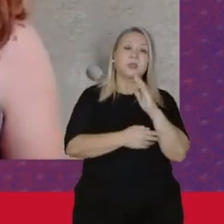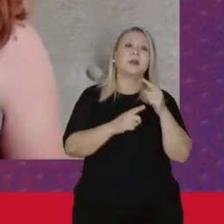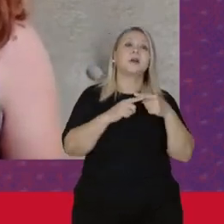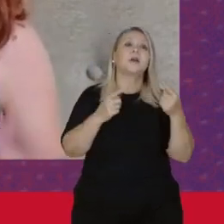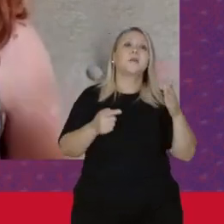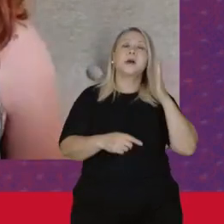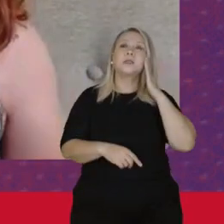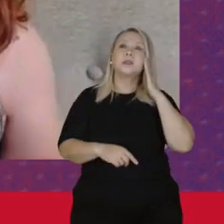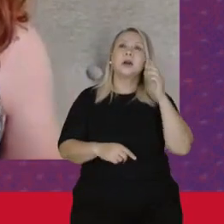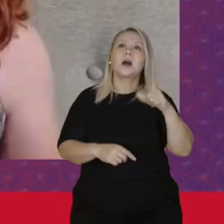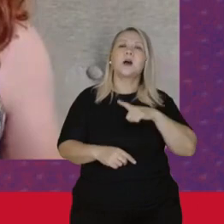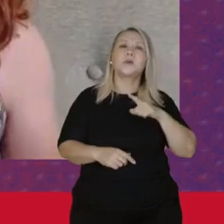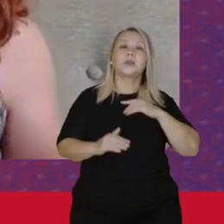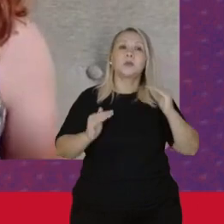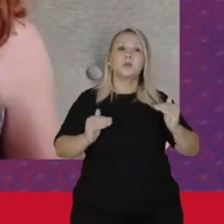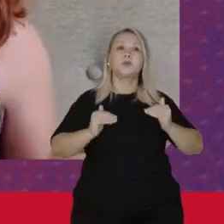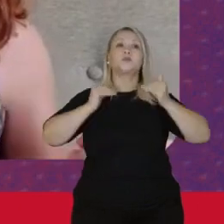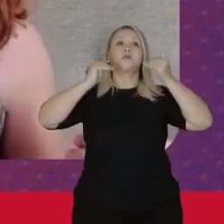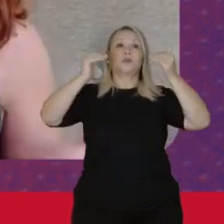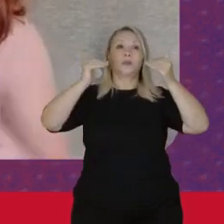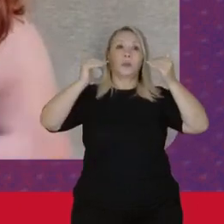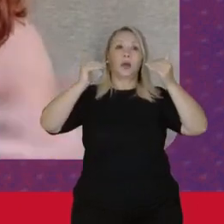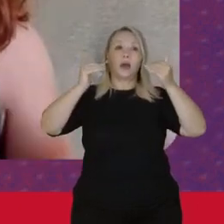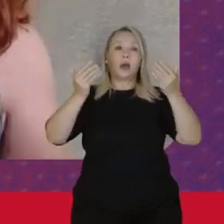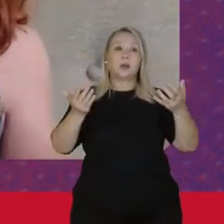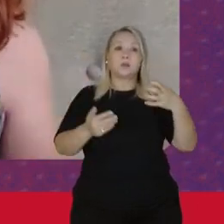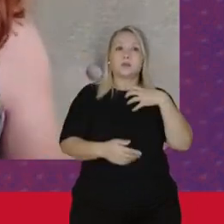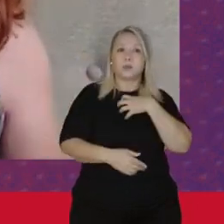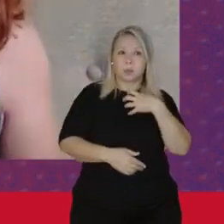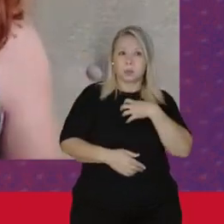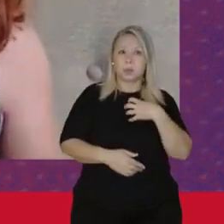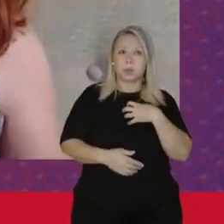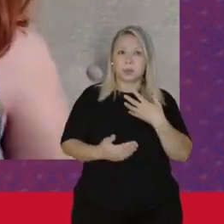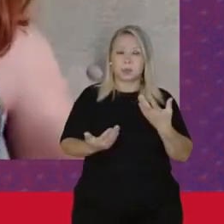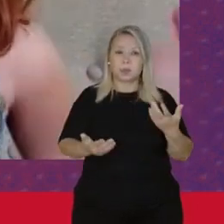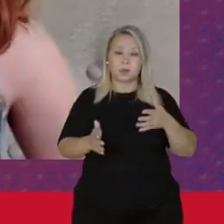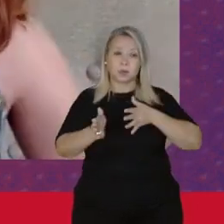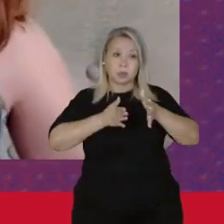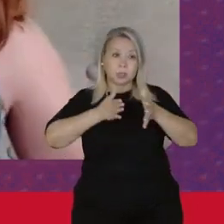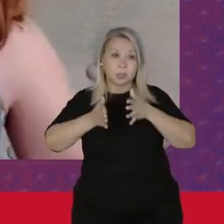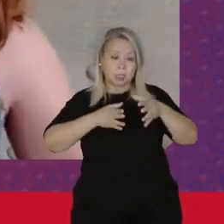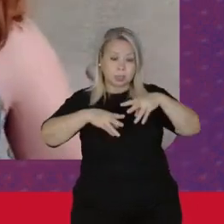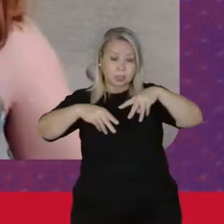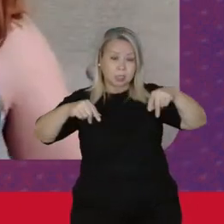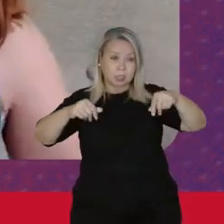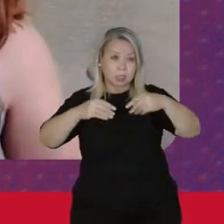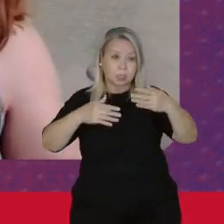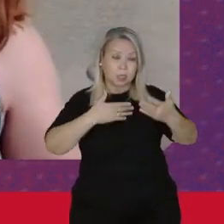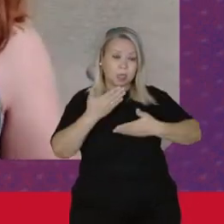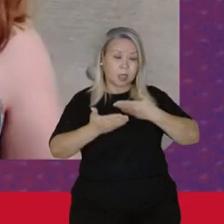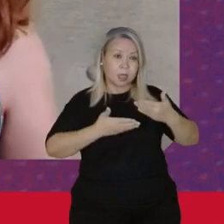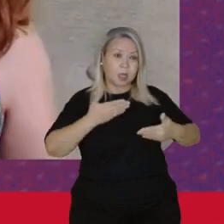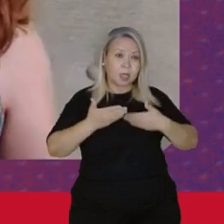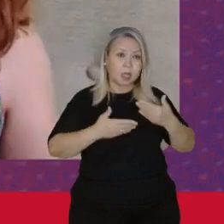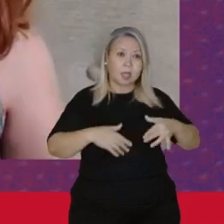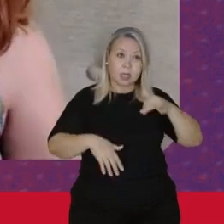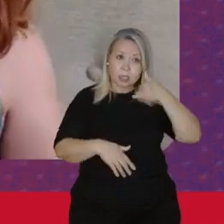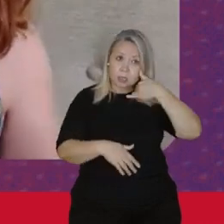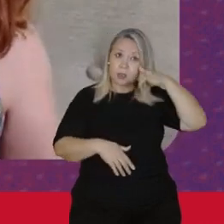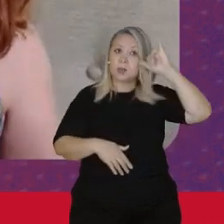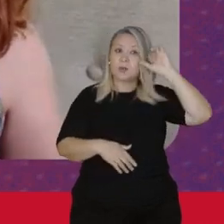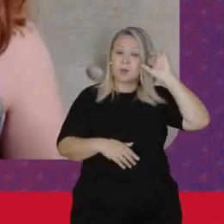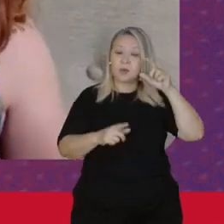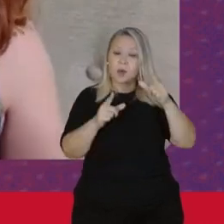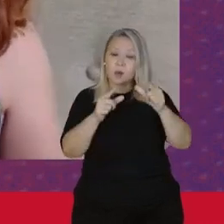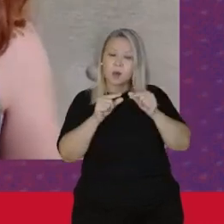que existe um espectro, né, de condições de acesso à terra entre o grande latifúndio e o